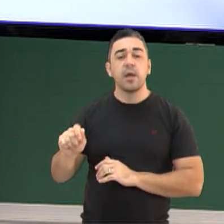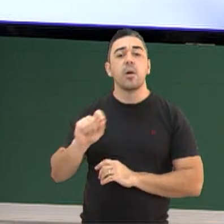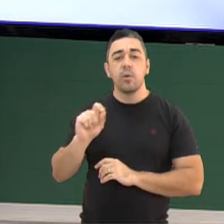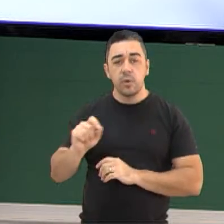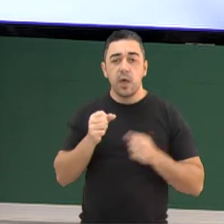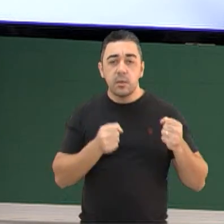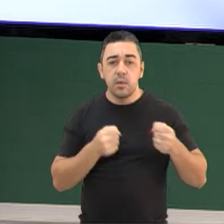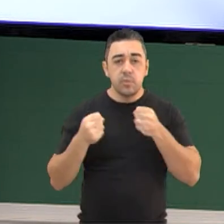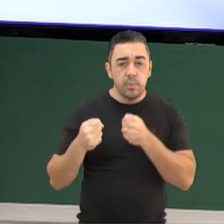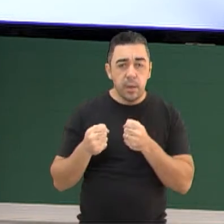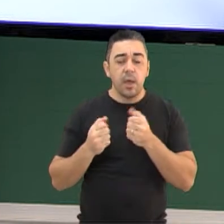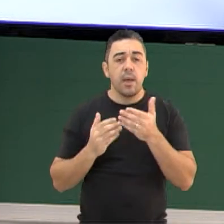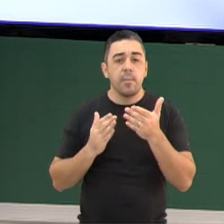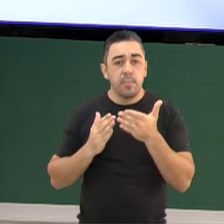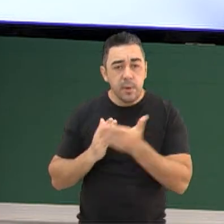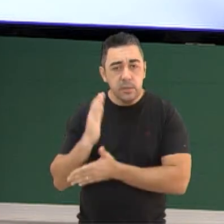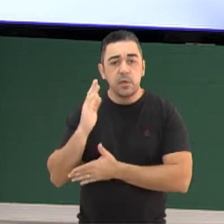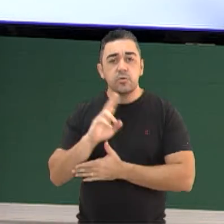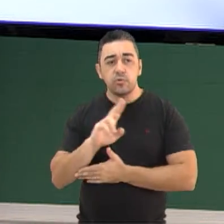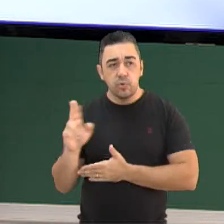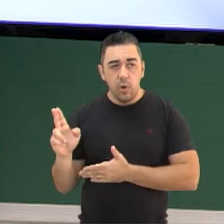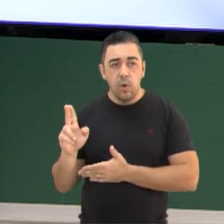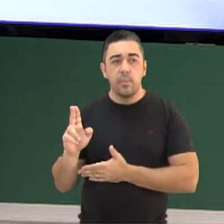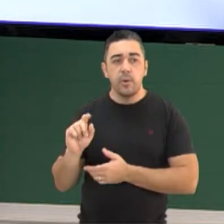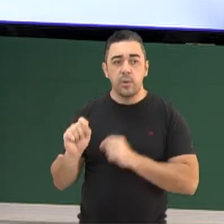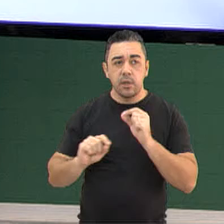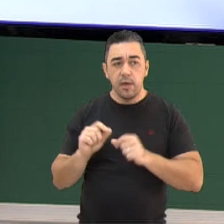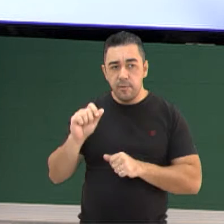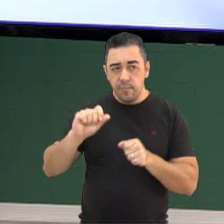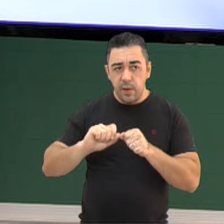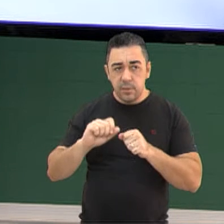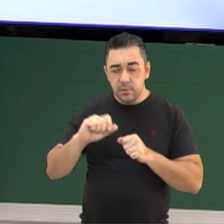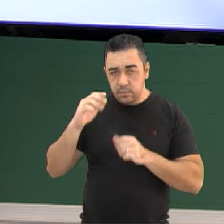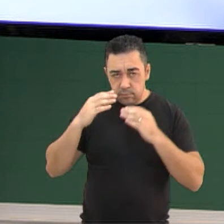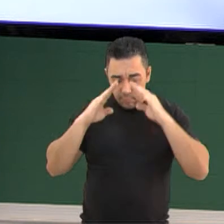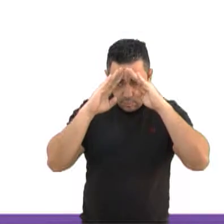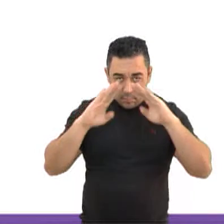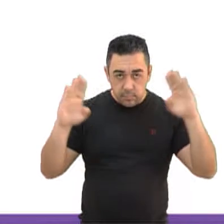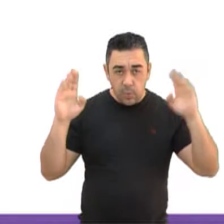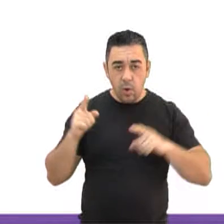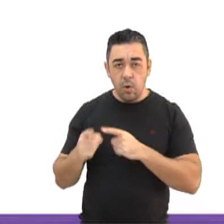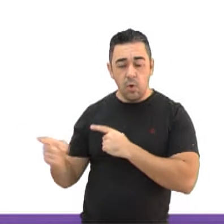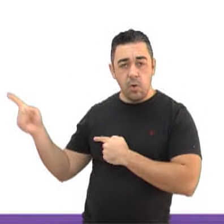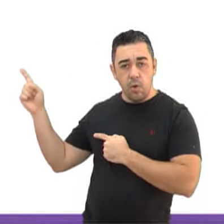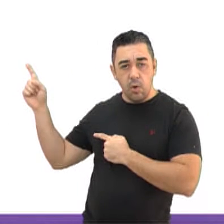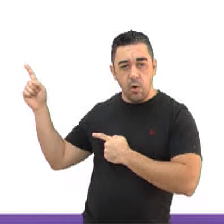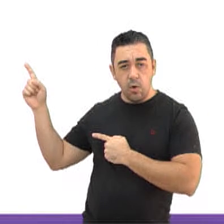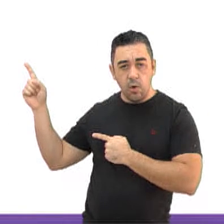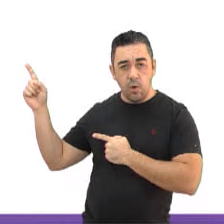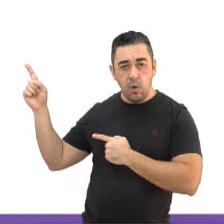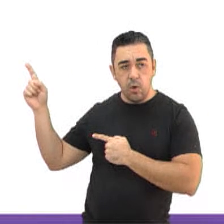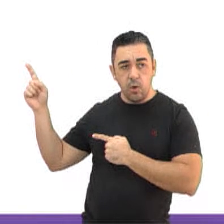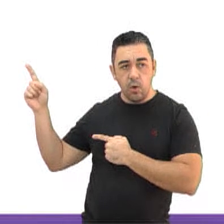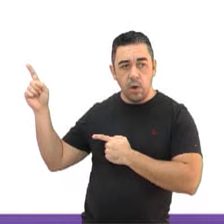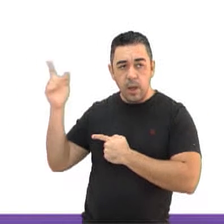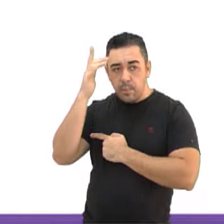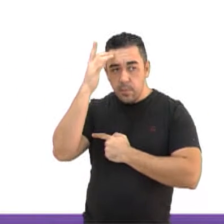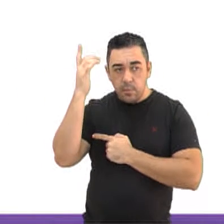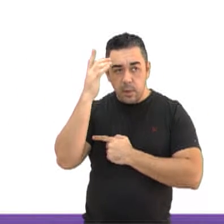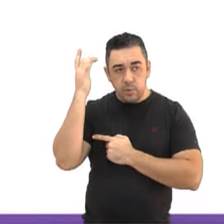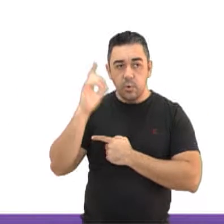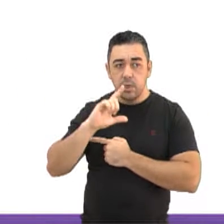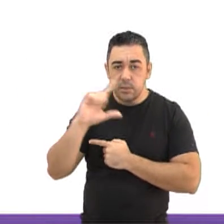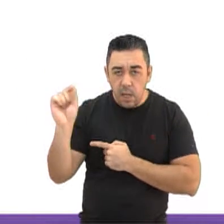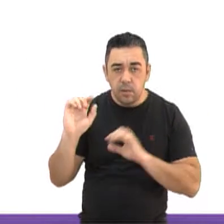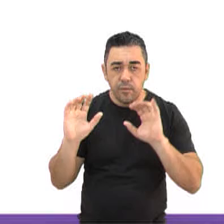nesse rito de passagem chamado feitura de cabeça. Aqui temos uma imagem do filho de santo na saída